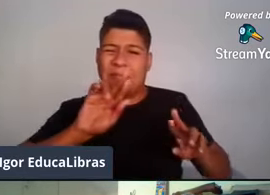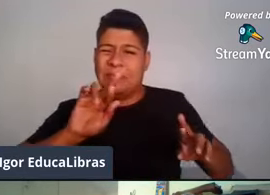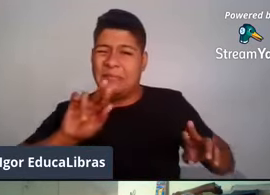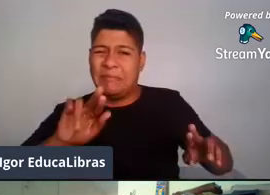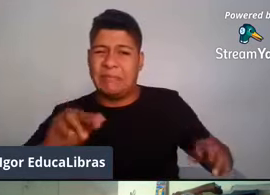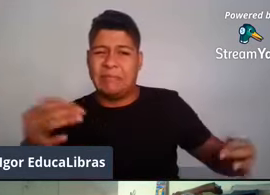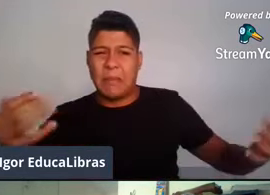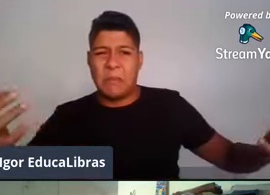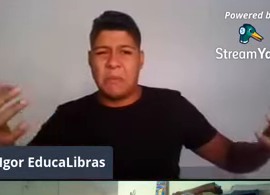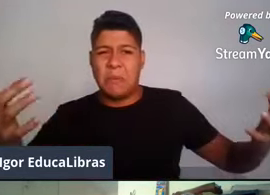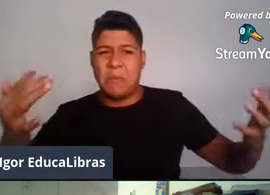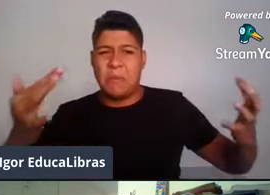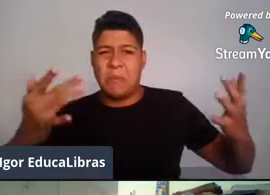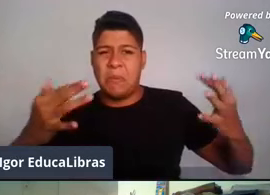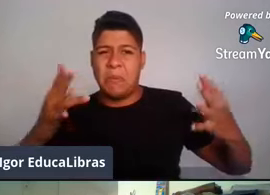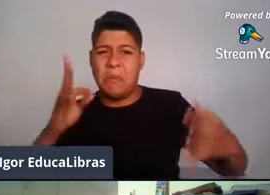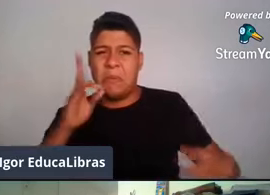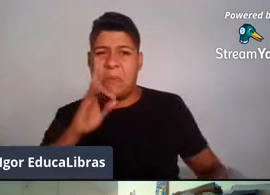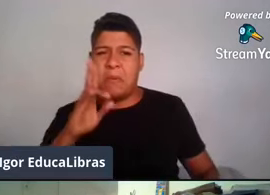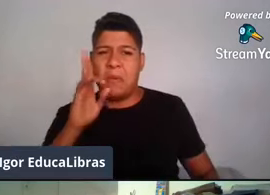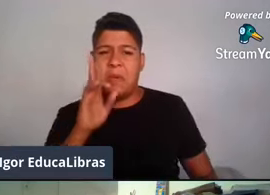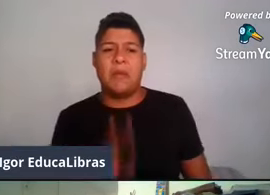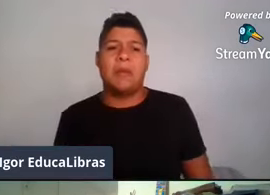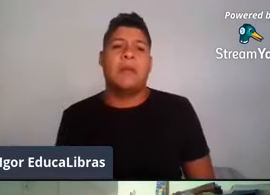etc. Me lembra aí, Tribunal de Contas.